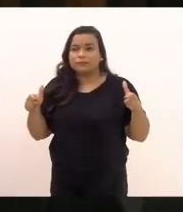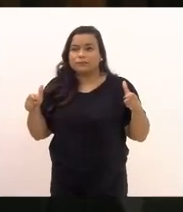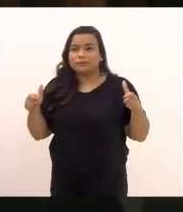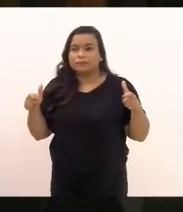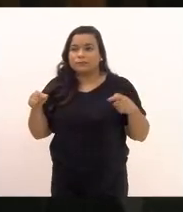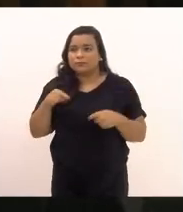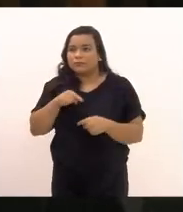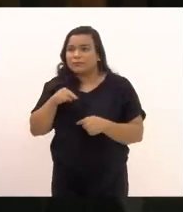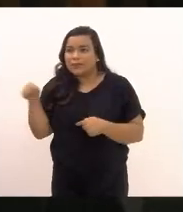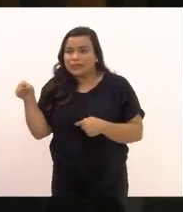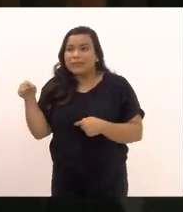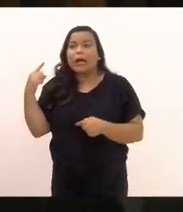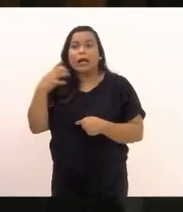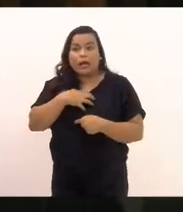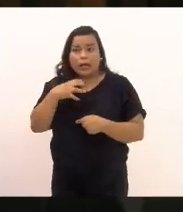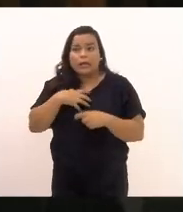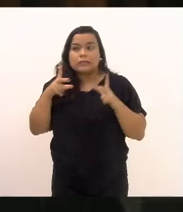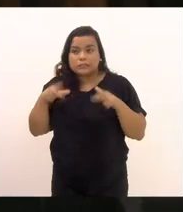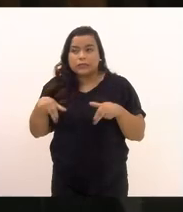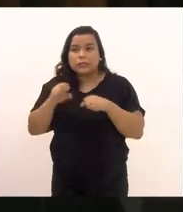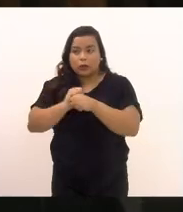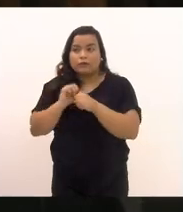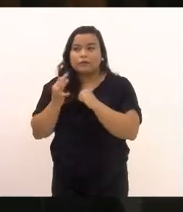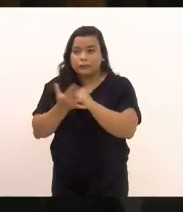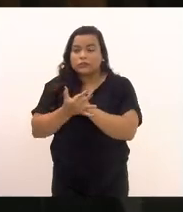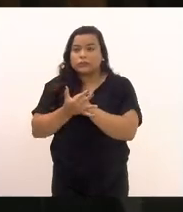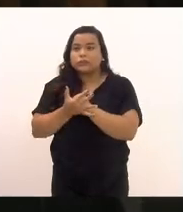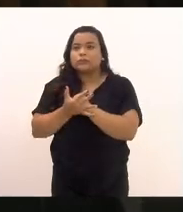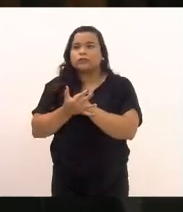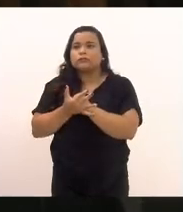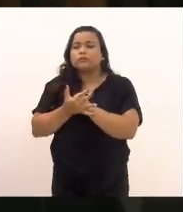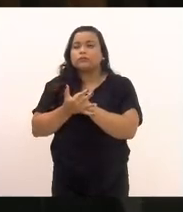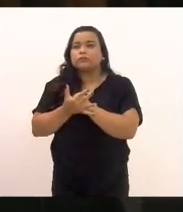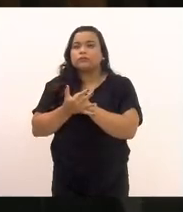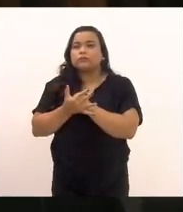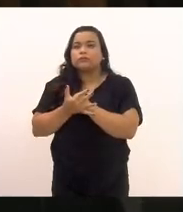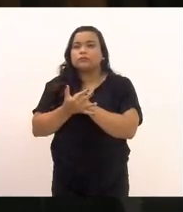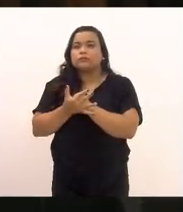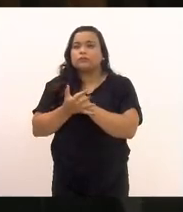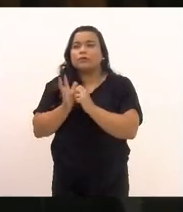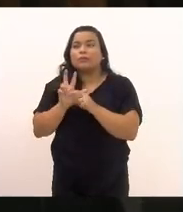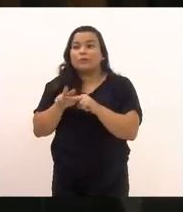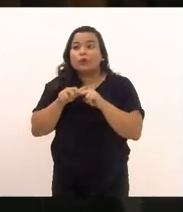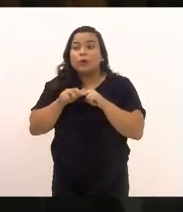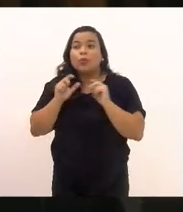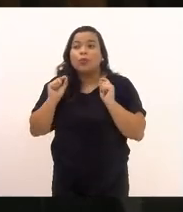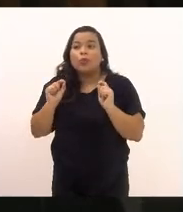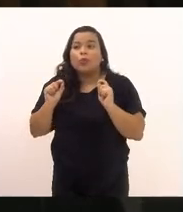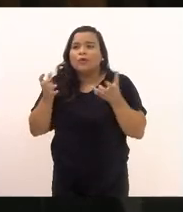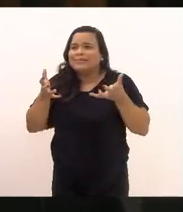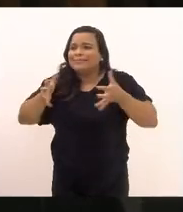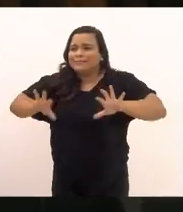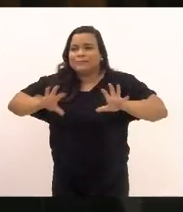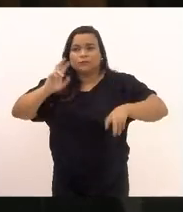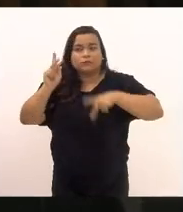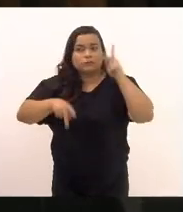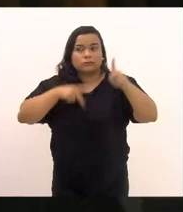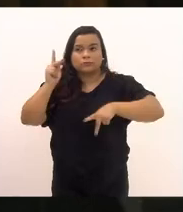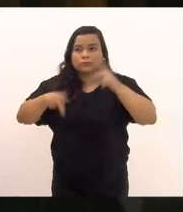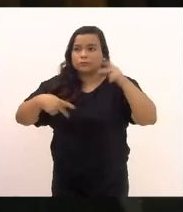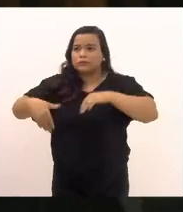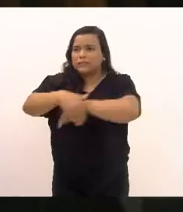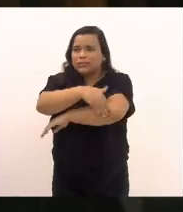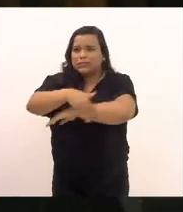trataram desta forma o Covid, sem dúvida nenhuma, é porque não queriam a população na rua